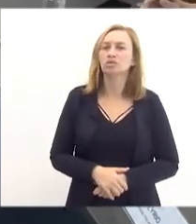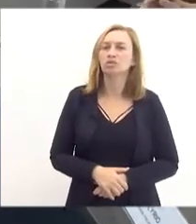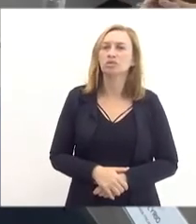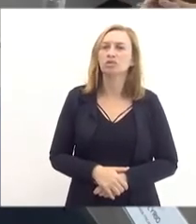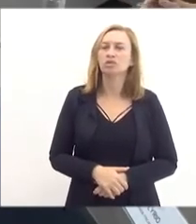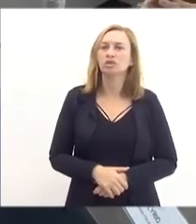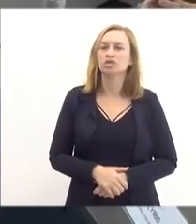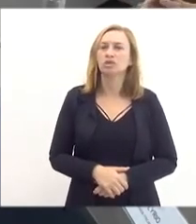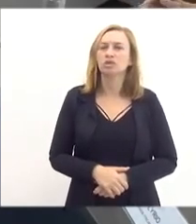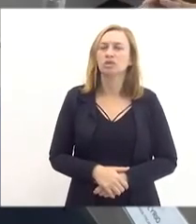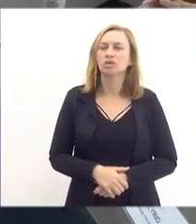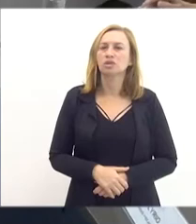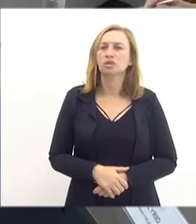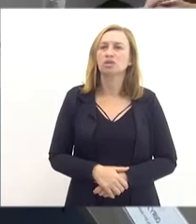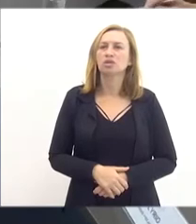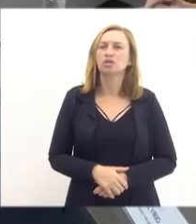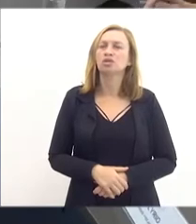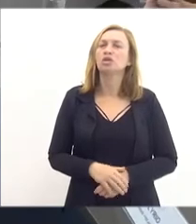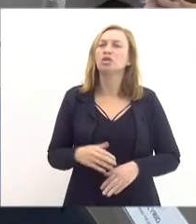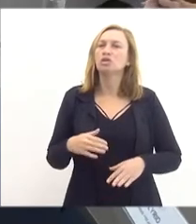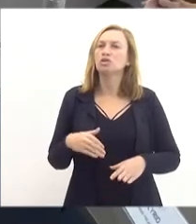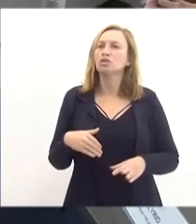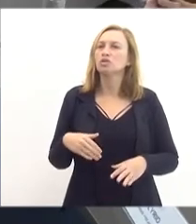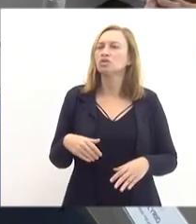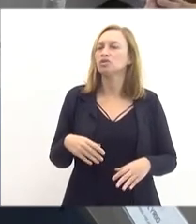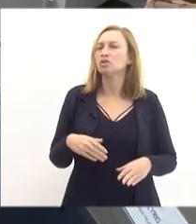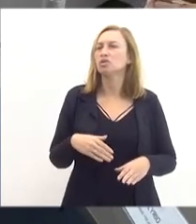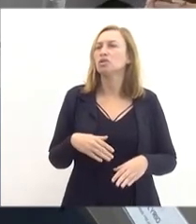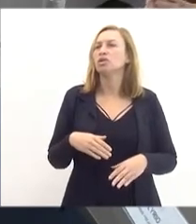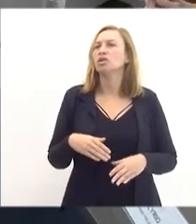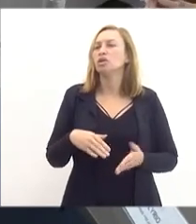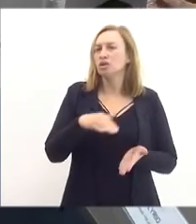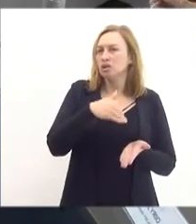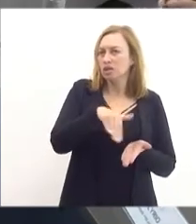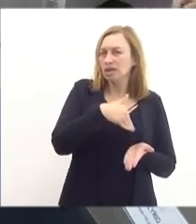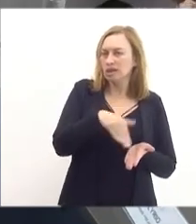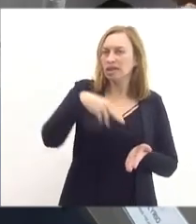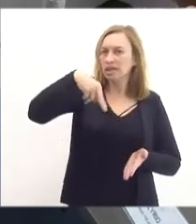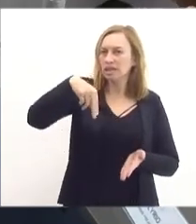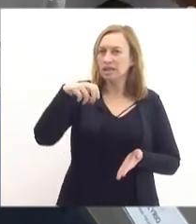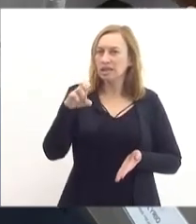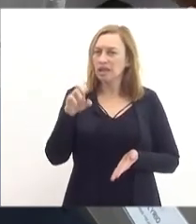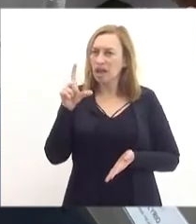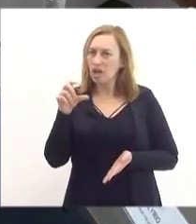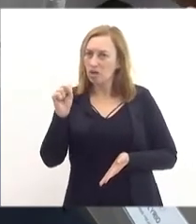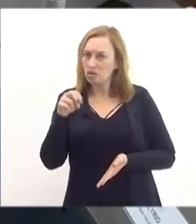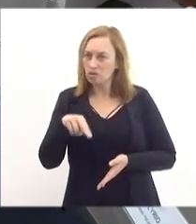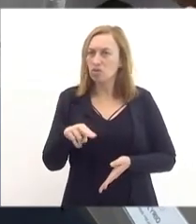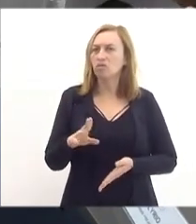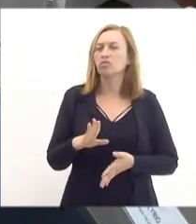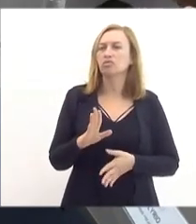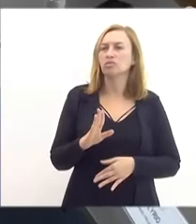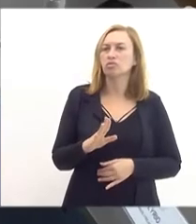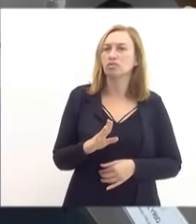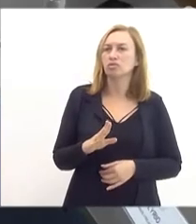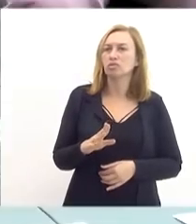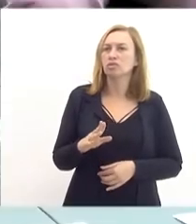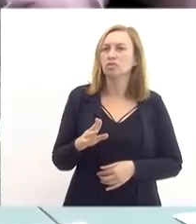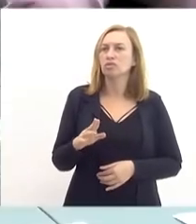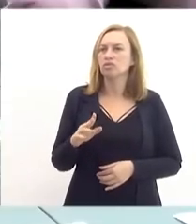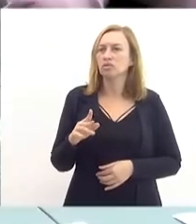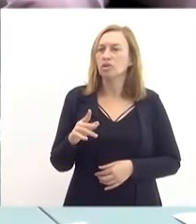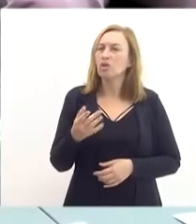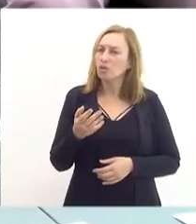Diante da exposição do nosso secretário Nelson Rocha, não gostaria de fazer outras